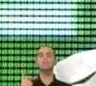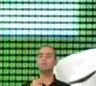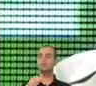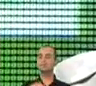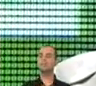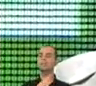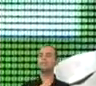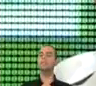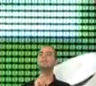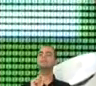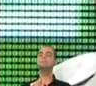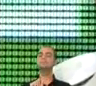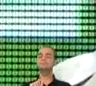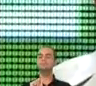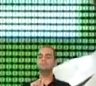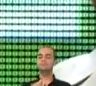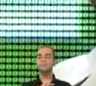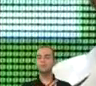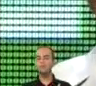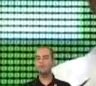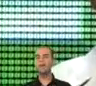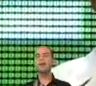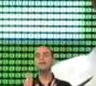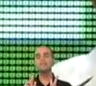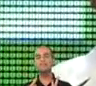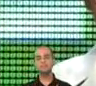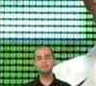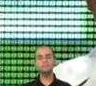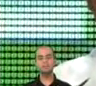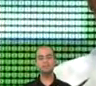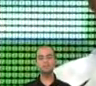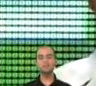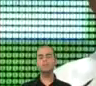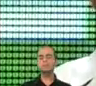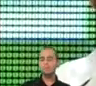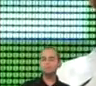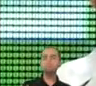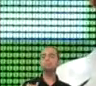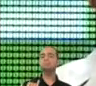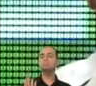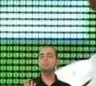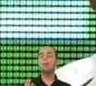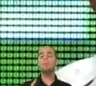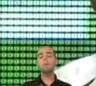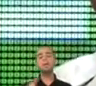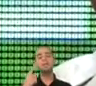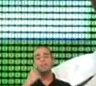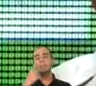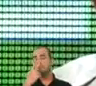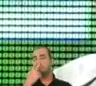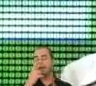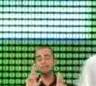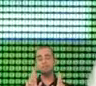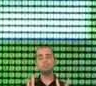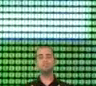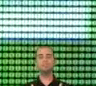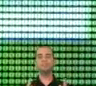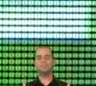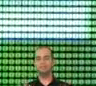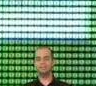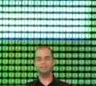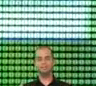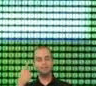observar que nós temos aqui até agora, com raras exceções, em pontos muito pequenos, uma